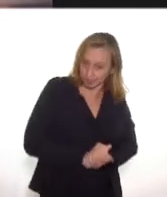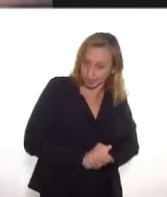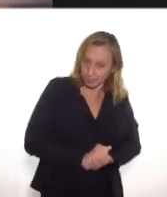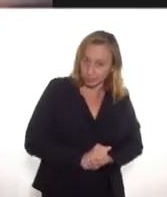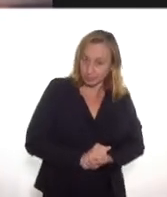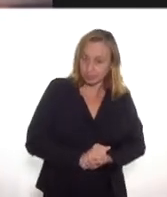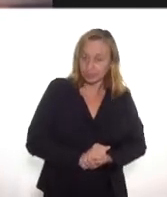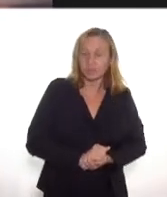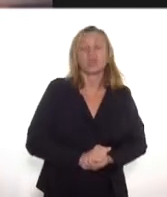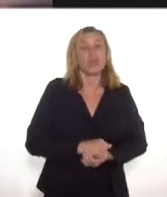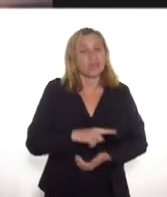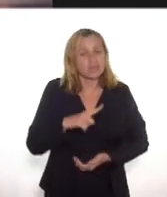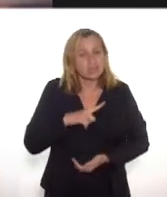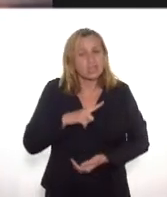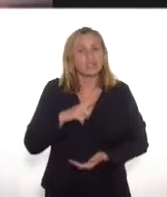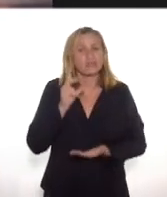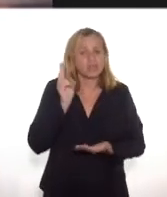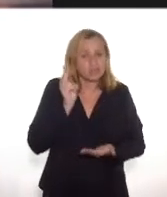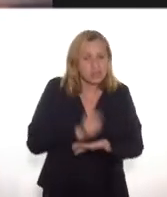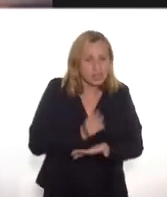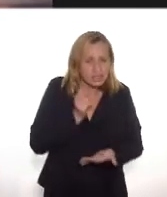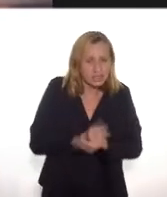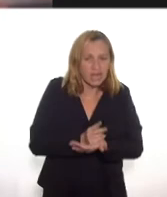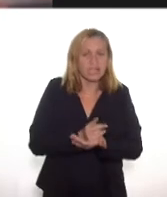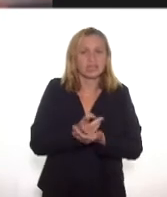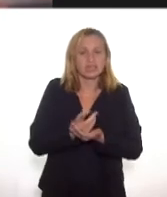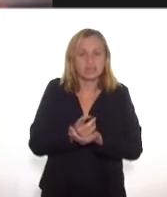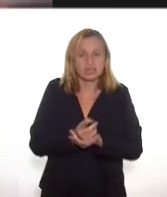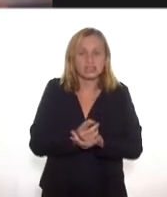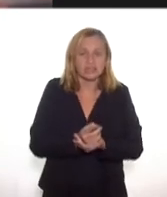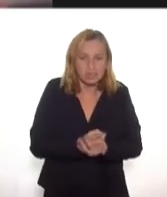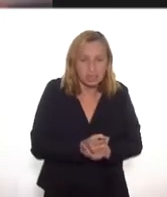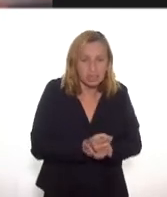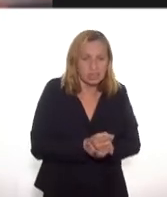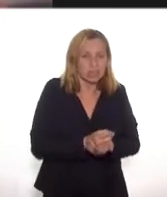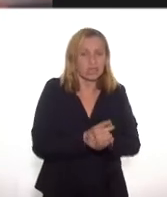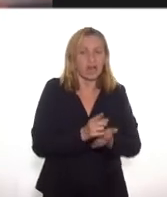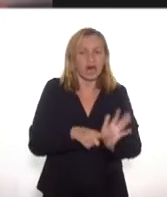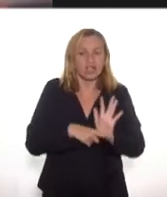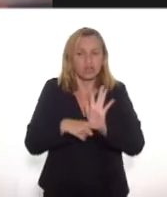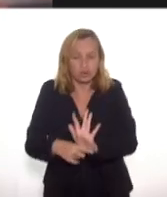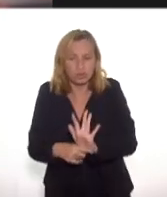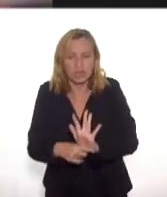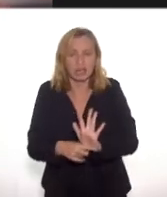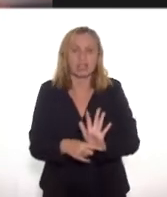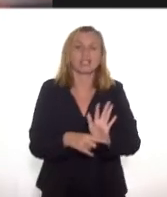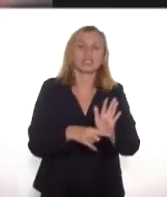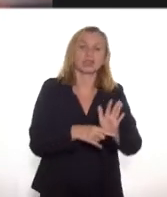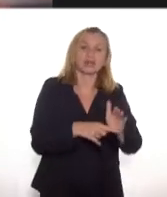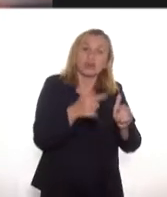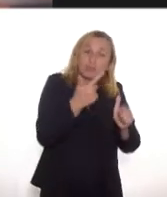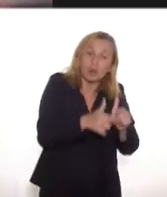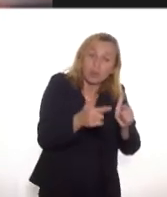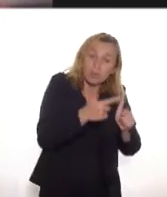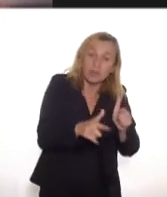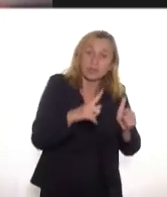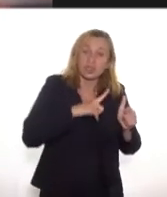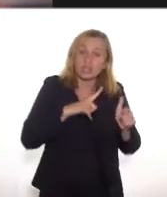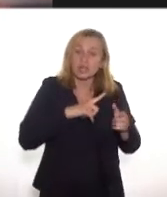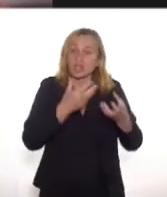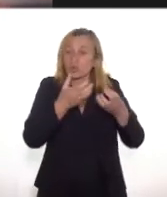nós temos mesmo que combater essa prática lamentável no Brasil inteiro de se